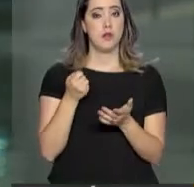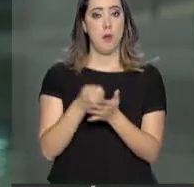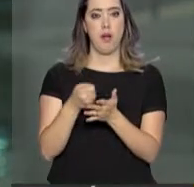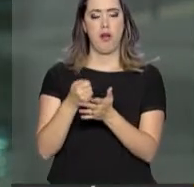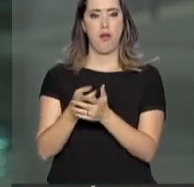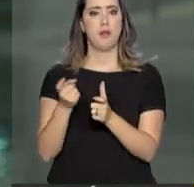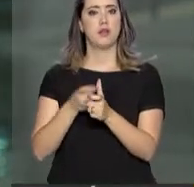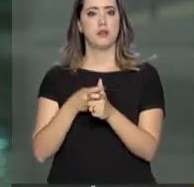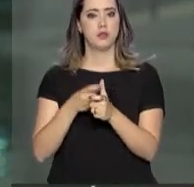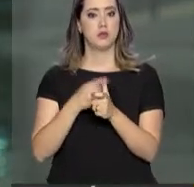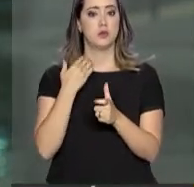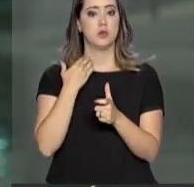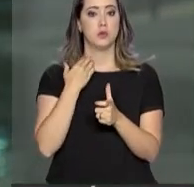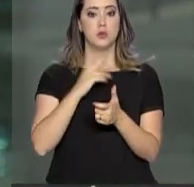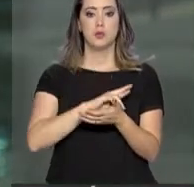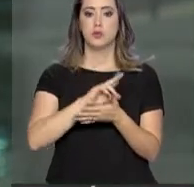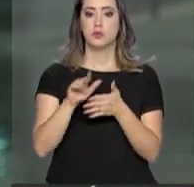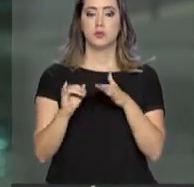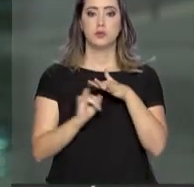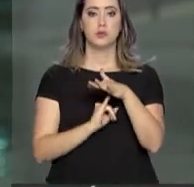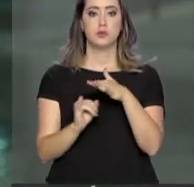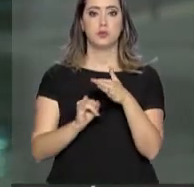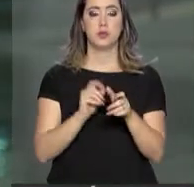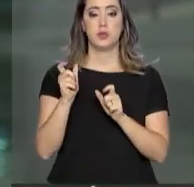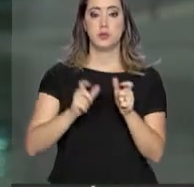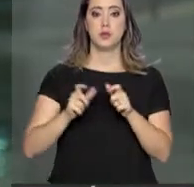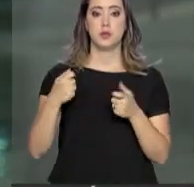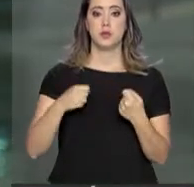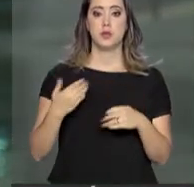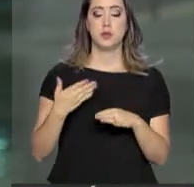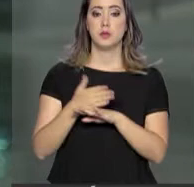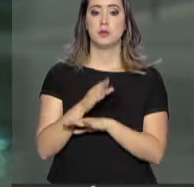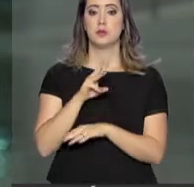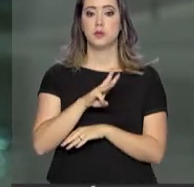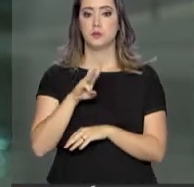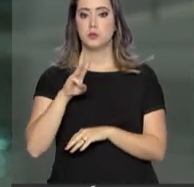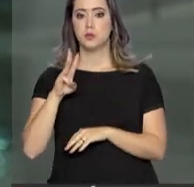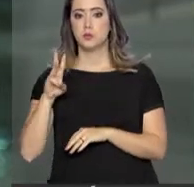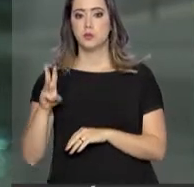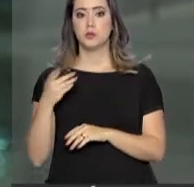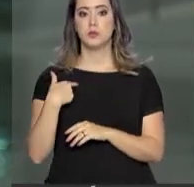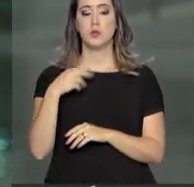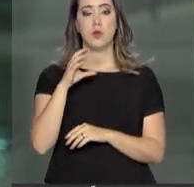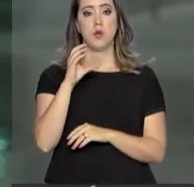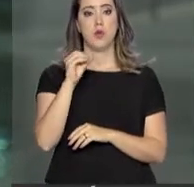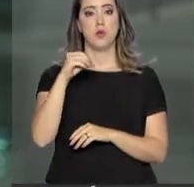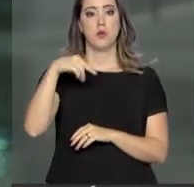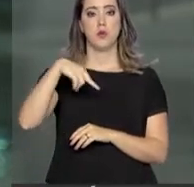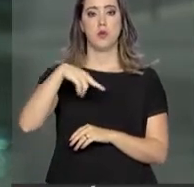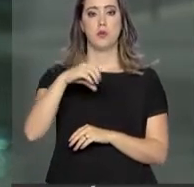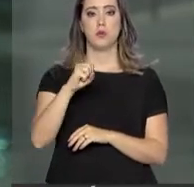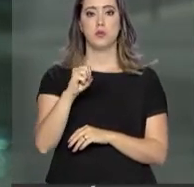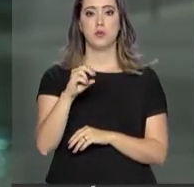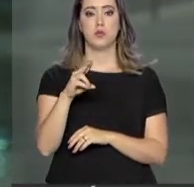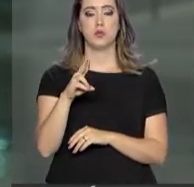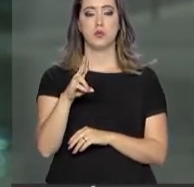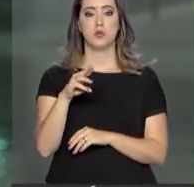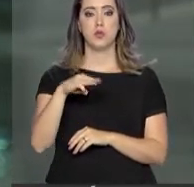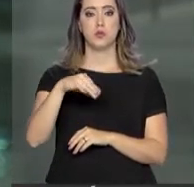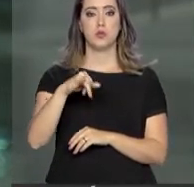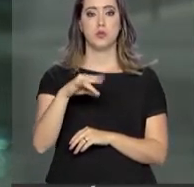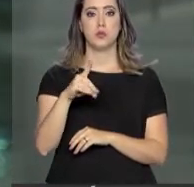com bancos e instituições financeiras os interessados devem acessar a plataforma consumidor ponto gov.br